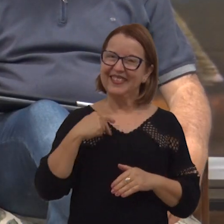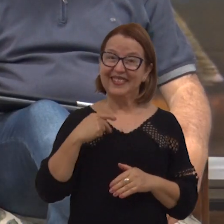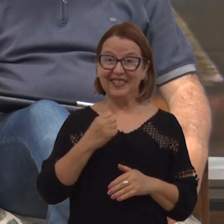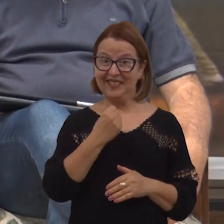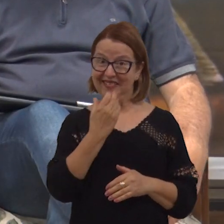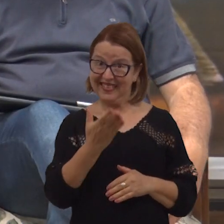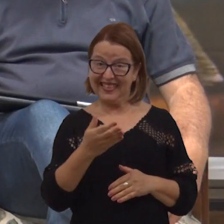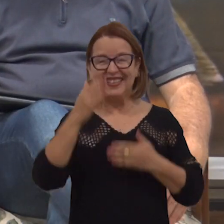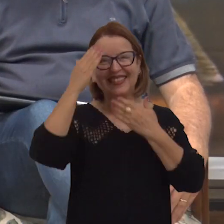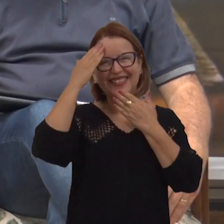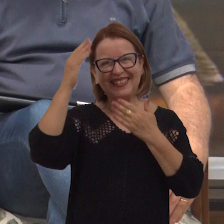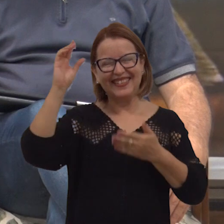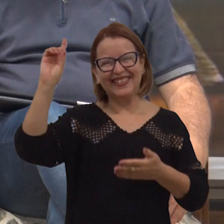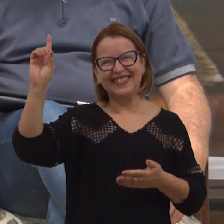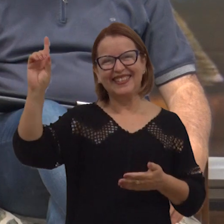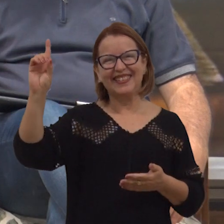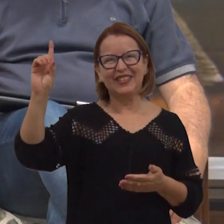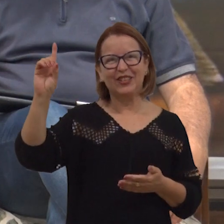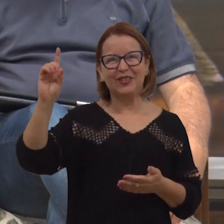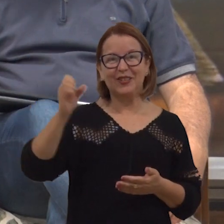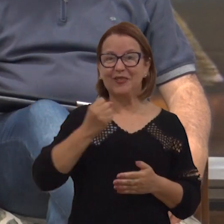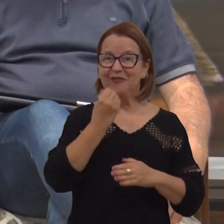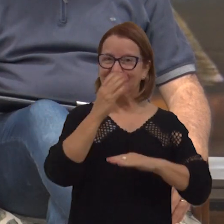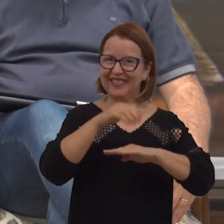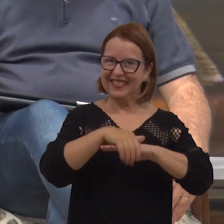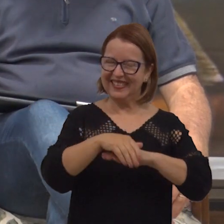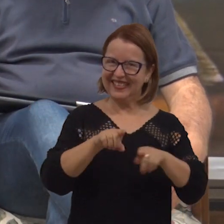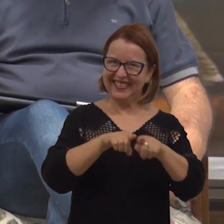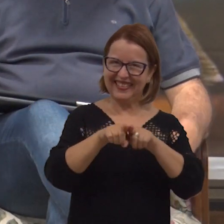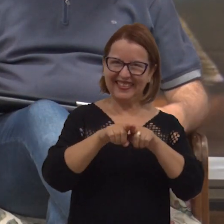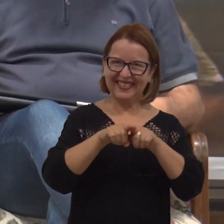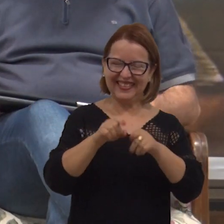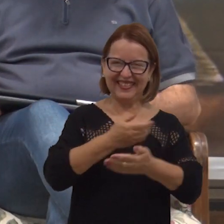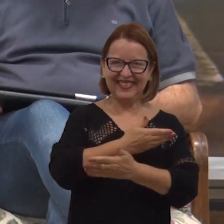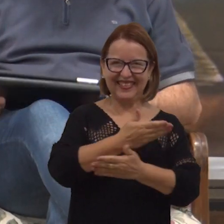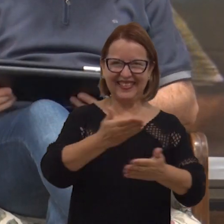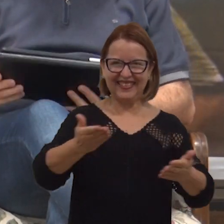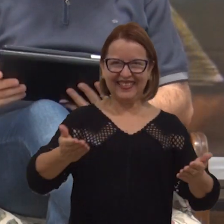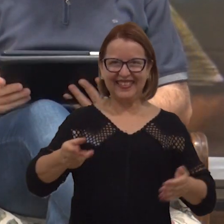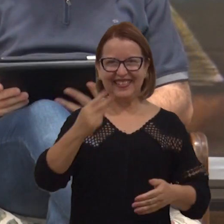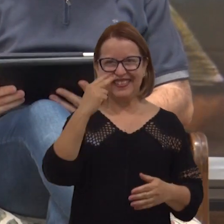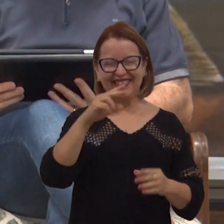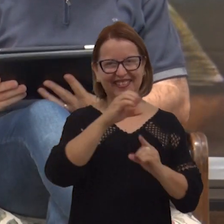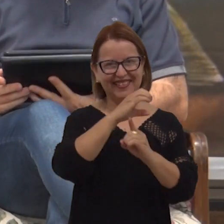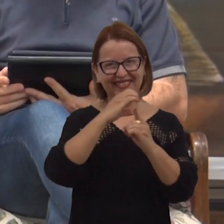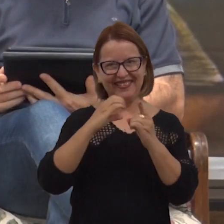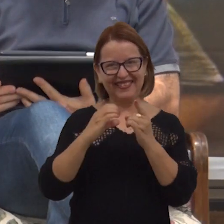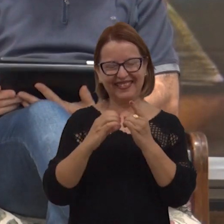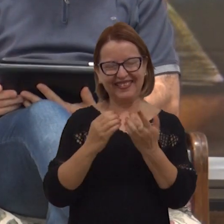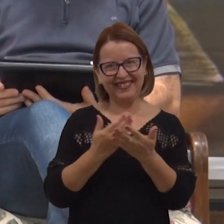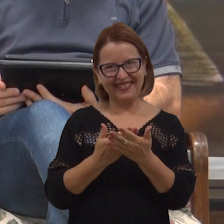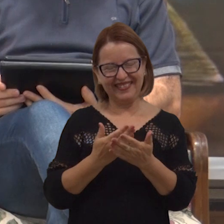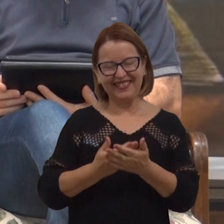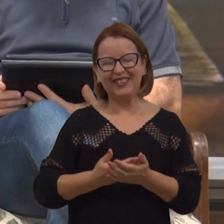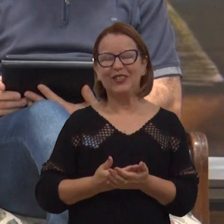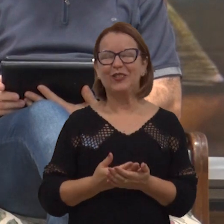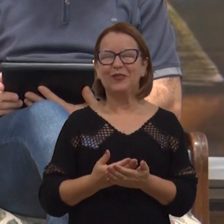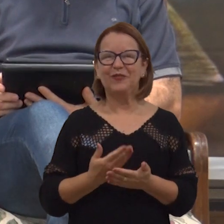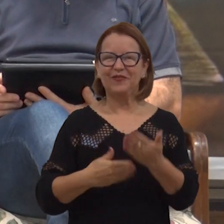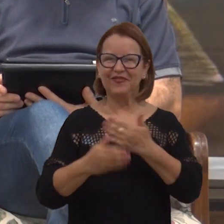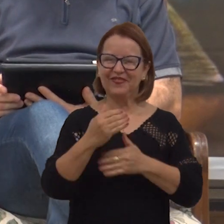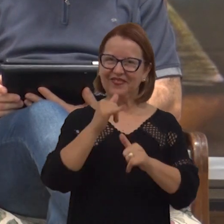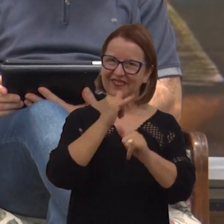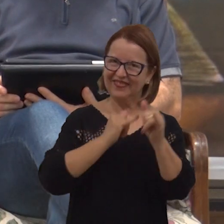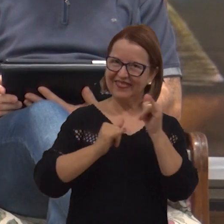bem com noite, você? Graças a Deus. Boa noite aos meus irmãos também aí que nos acompanham